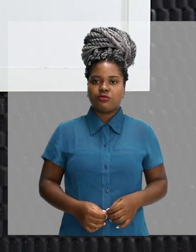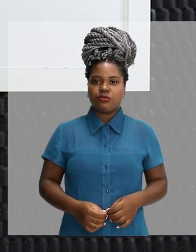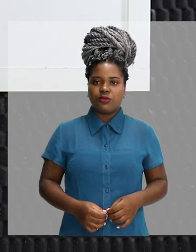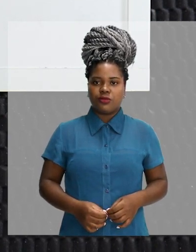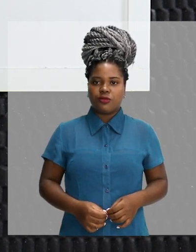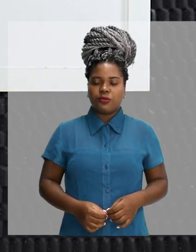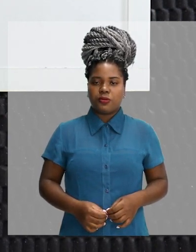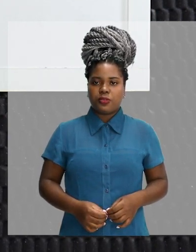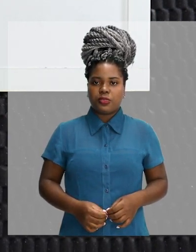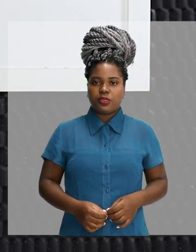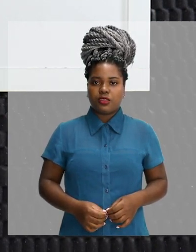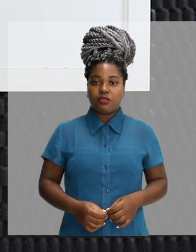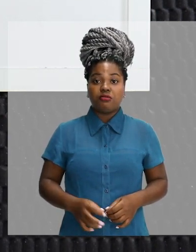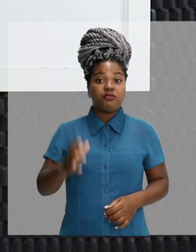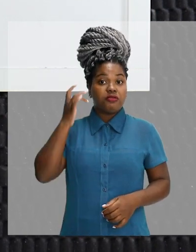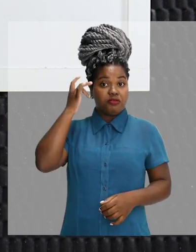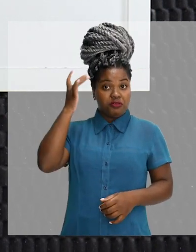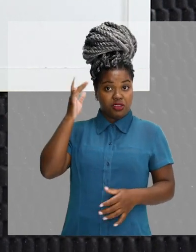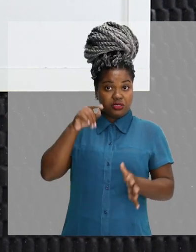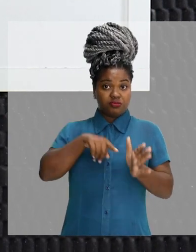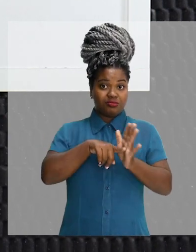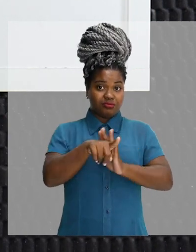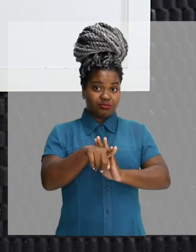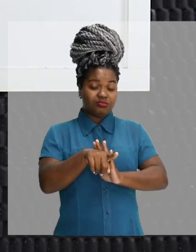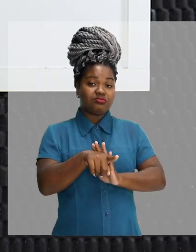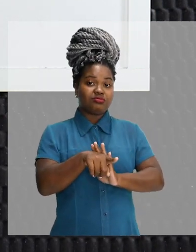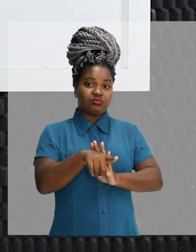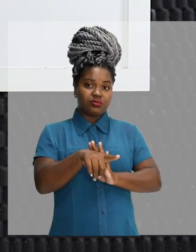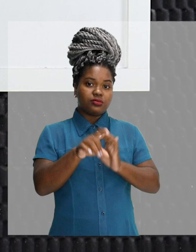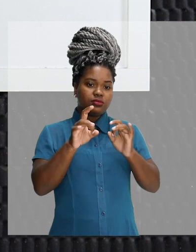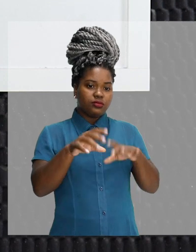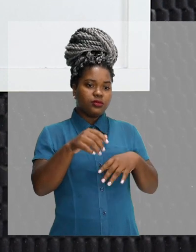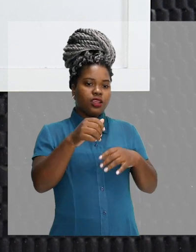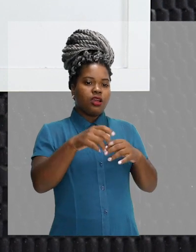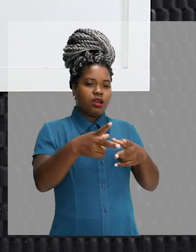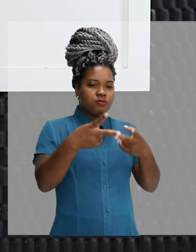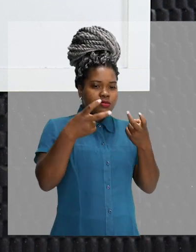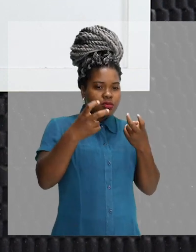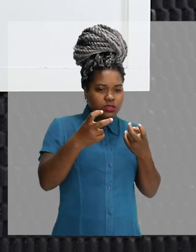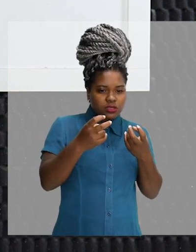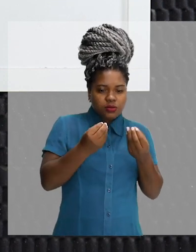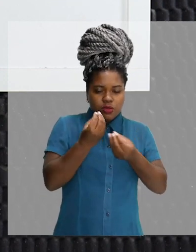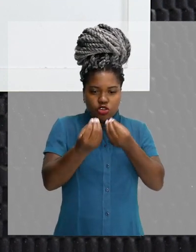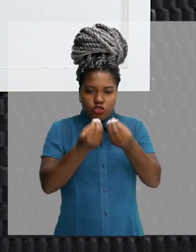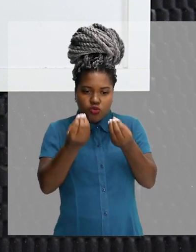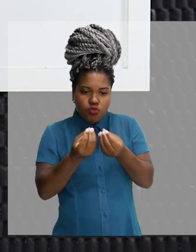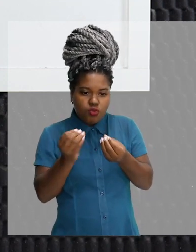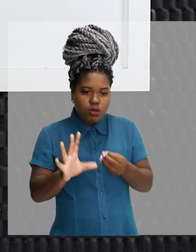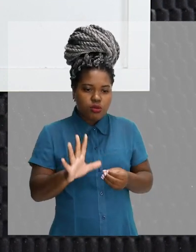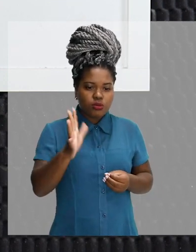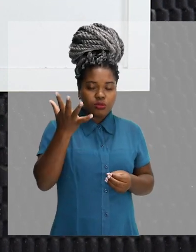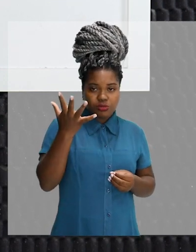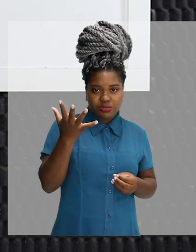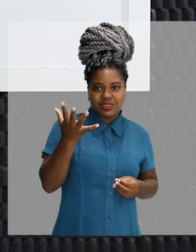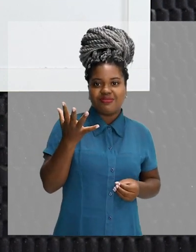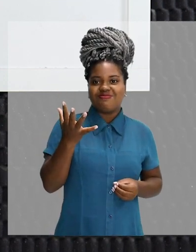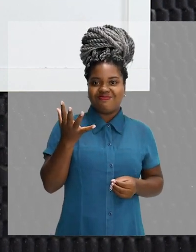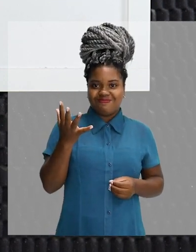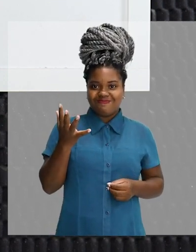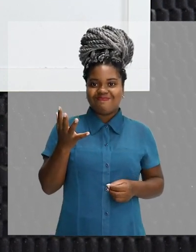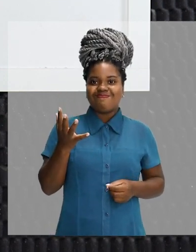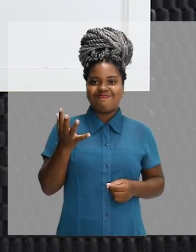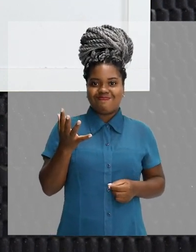apagar aqui. Questão fácil, né? Questão simples. Somente para analisar de que forma, né, que